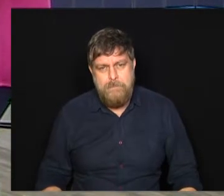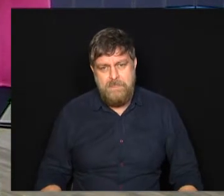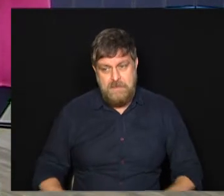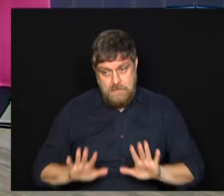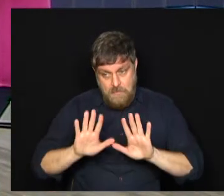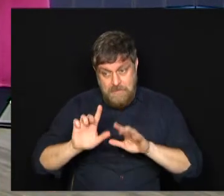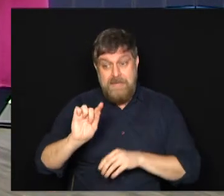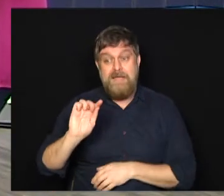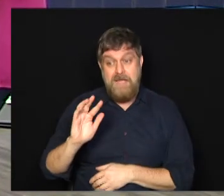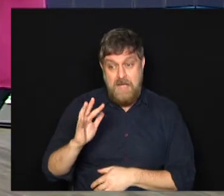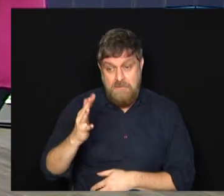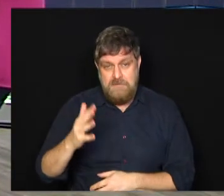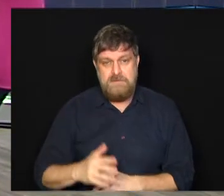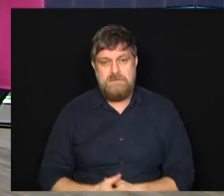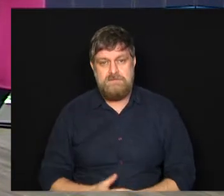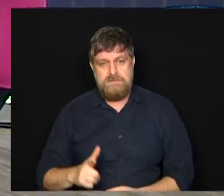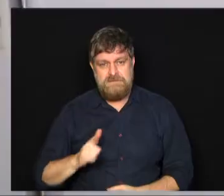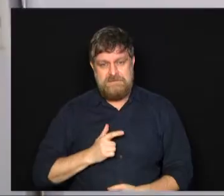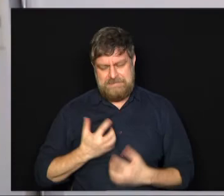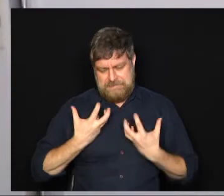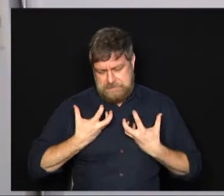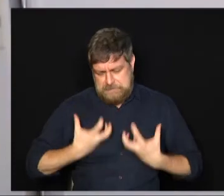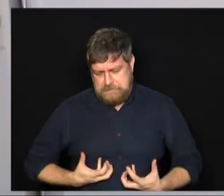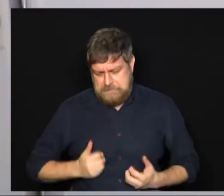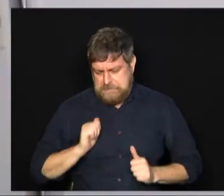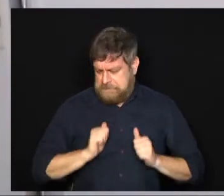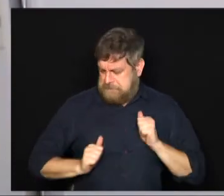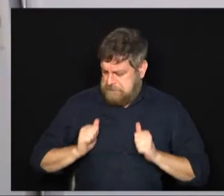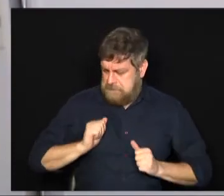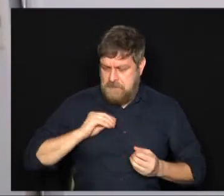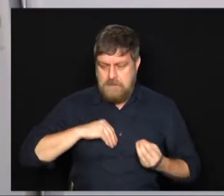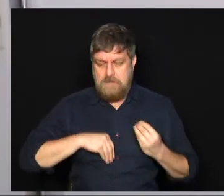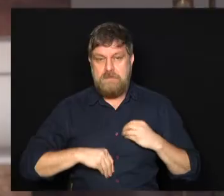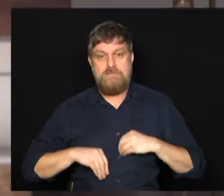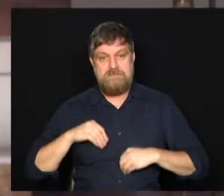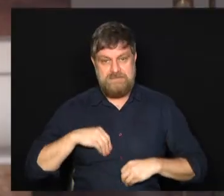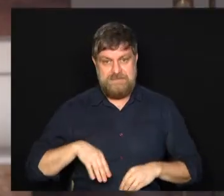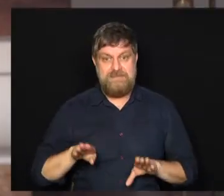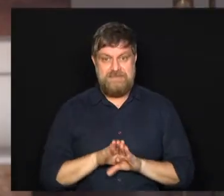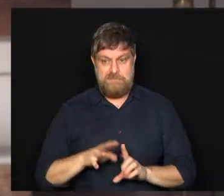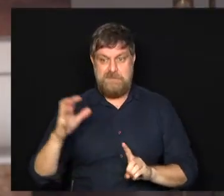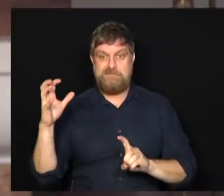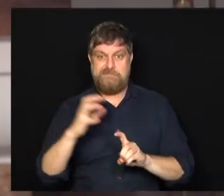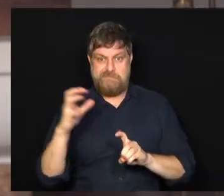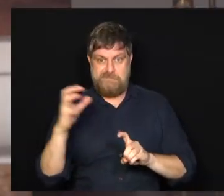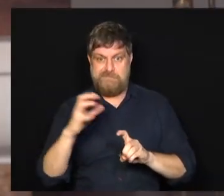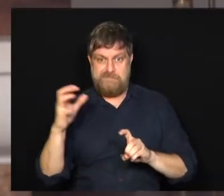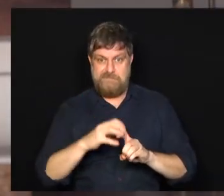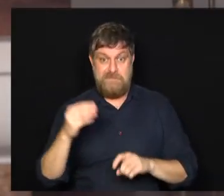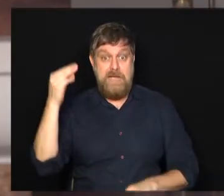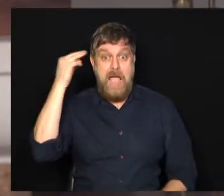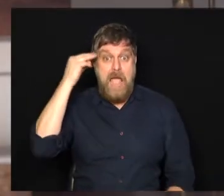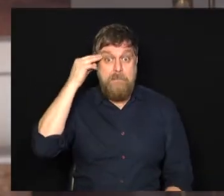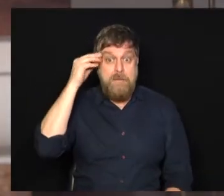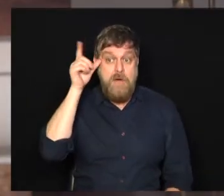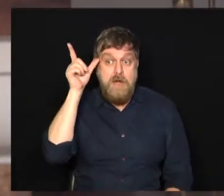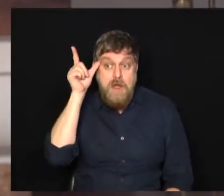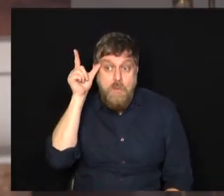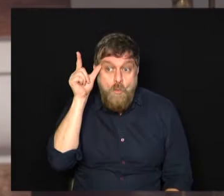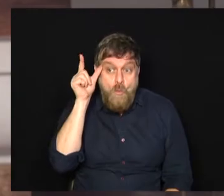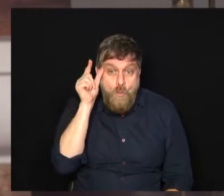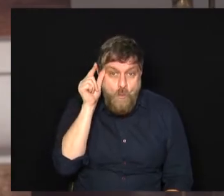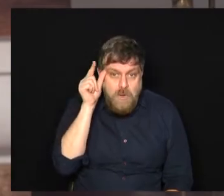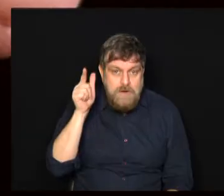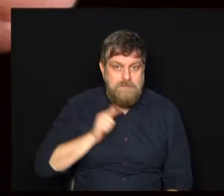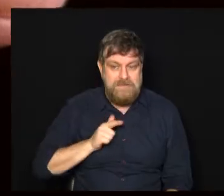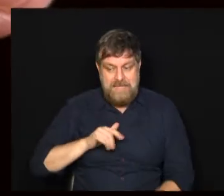então, aí, sem dúvida, o estresse, a ansiedade, a depressão, eles também levam a você ter dificuldade de memória, mas aí é por